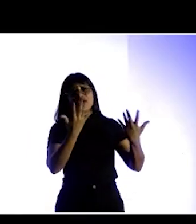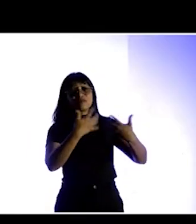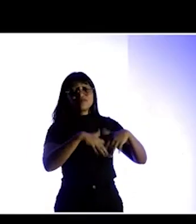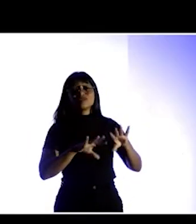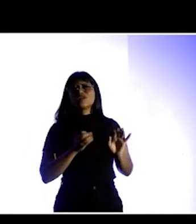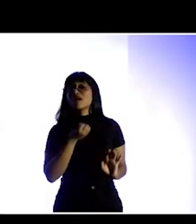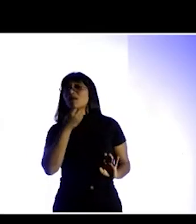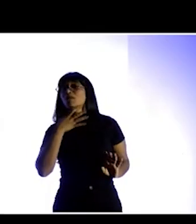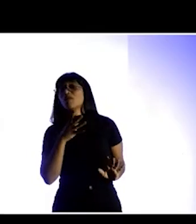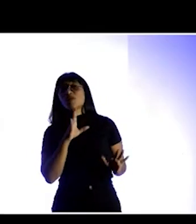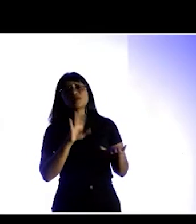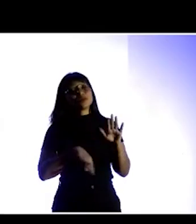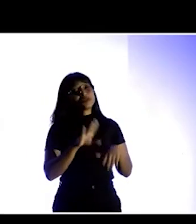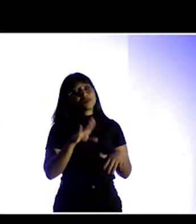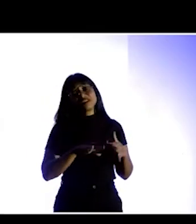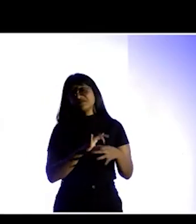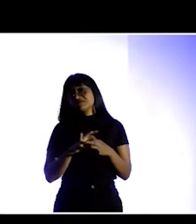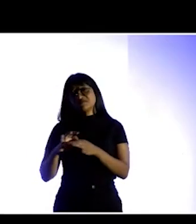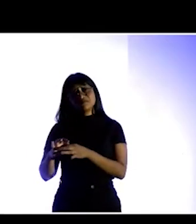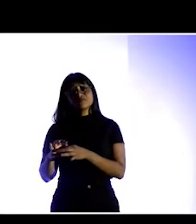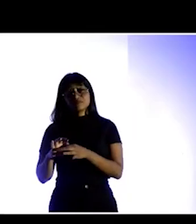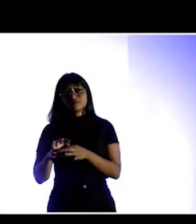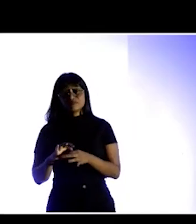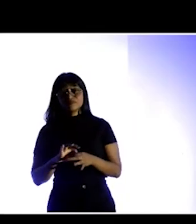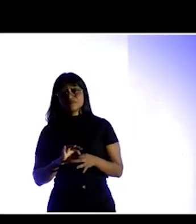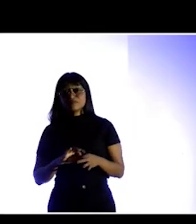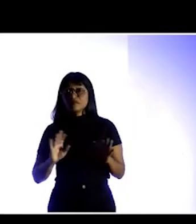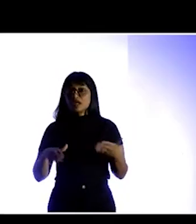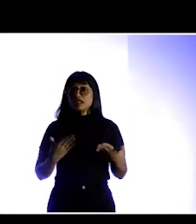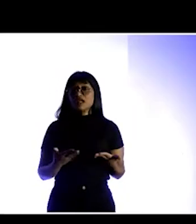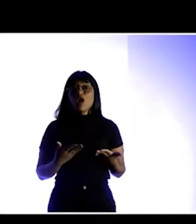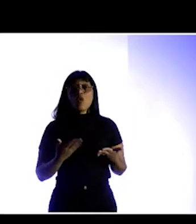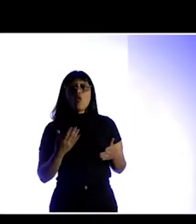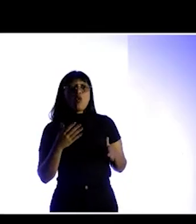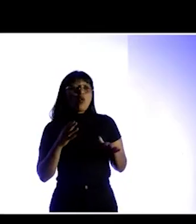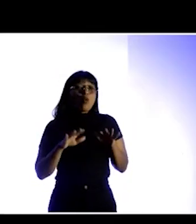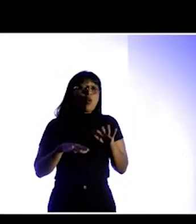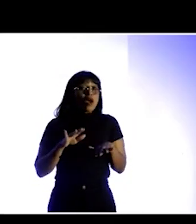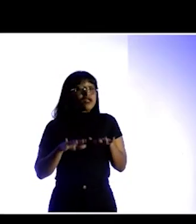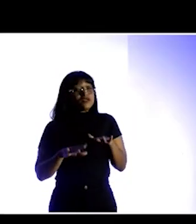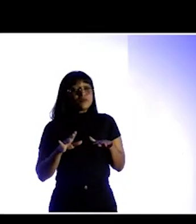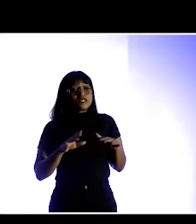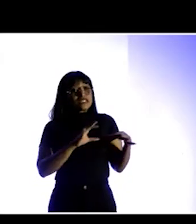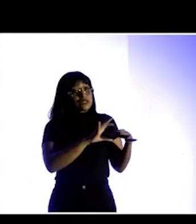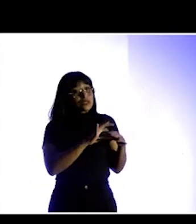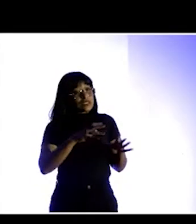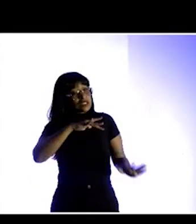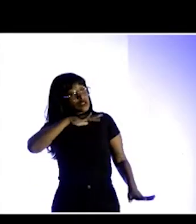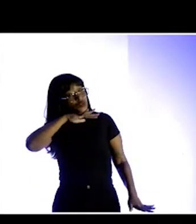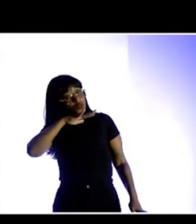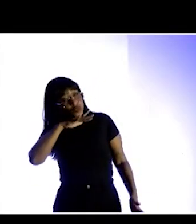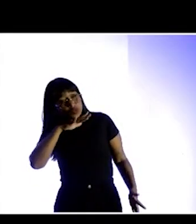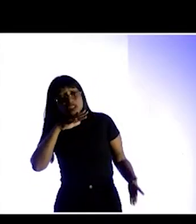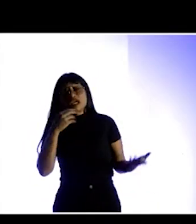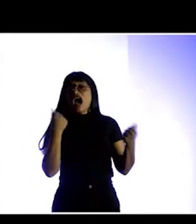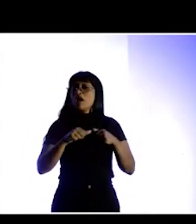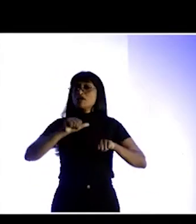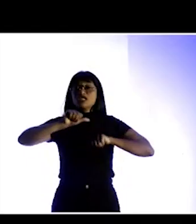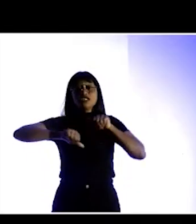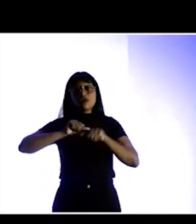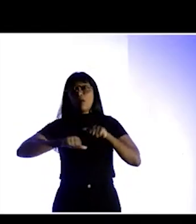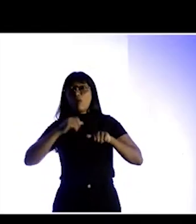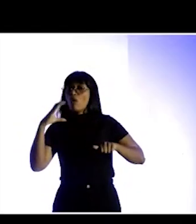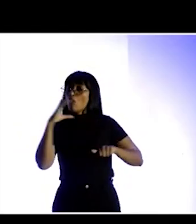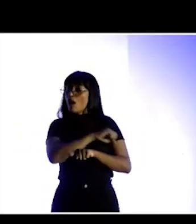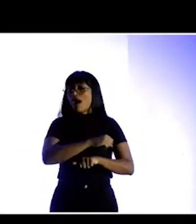robustez, principalmente para caso aqueles cenários mais críticos ocorram, né, a gente precisa ser robusto e